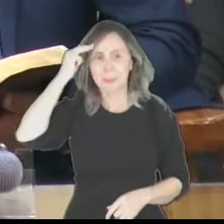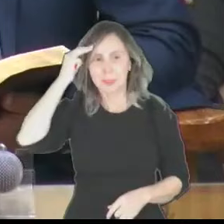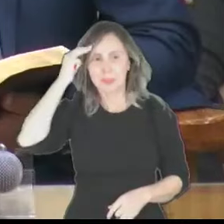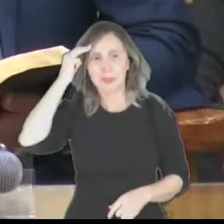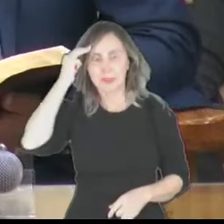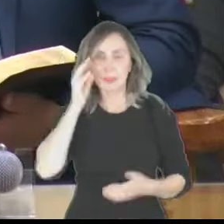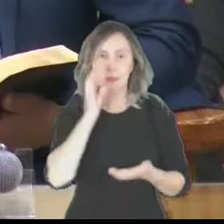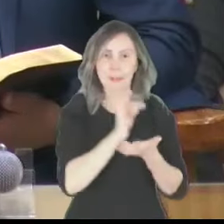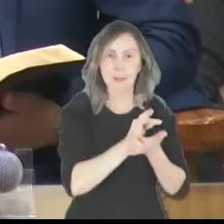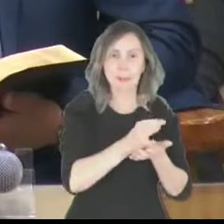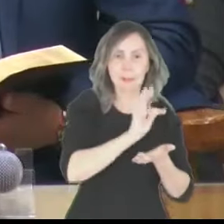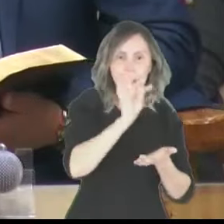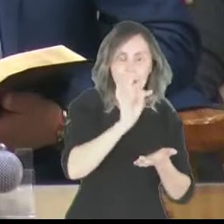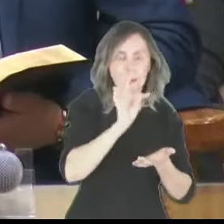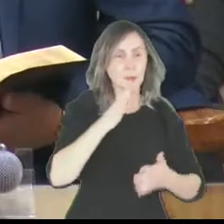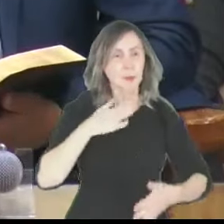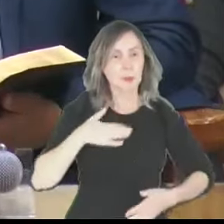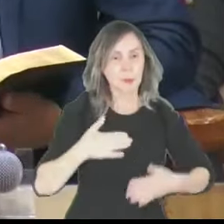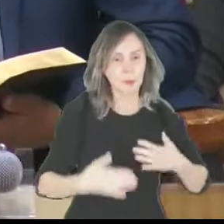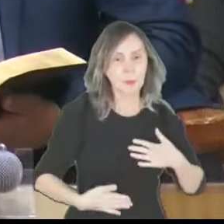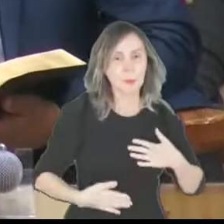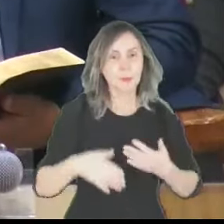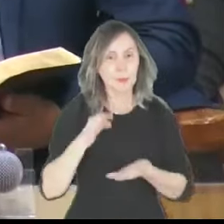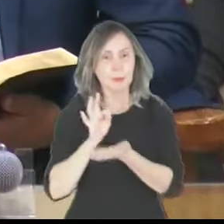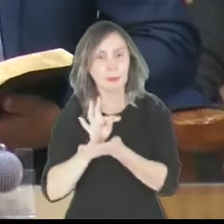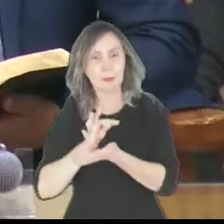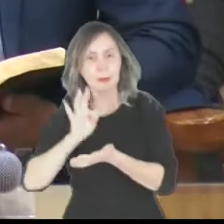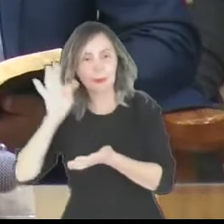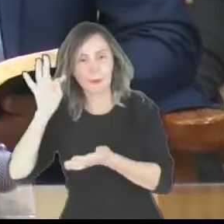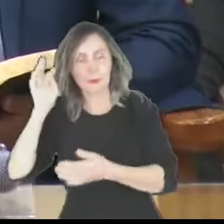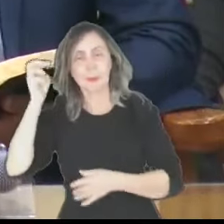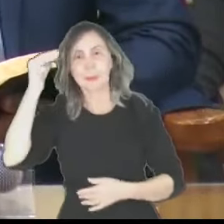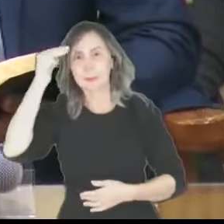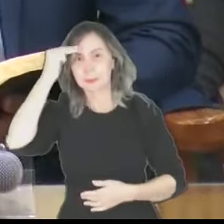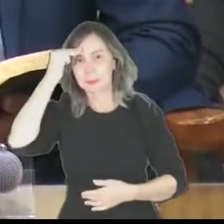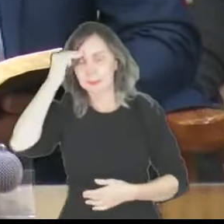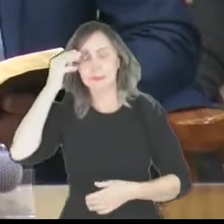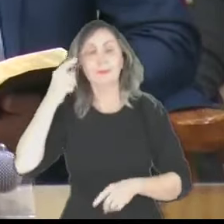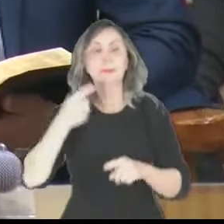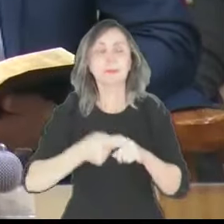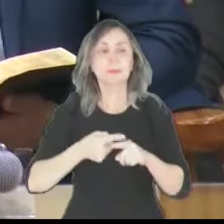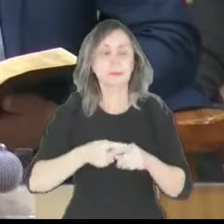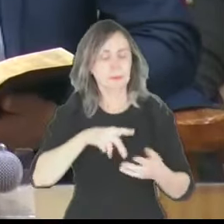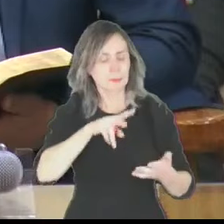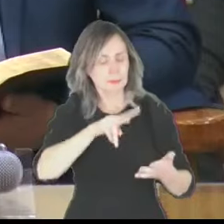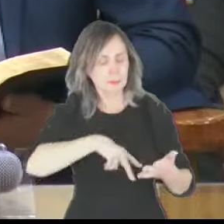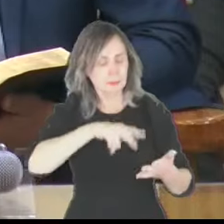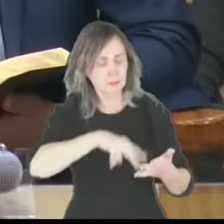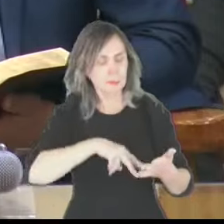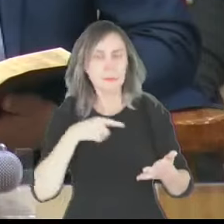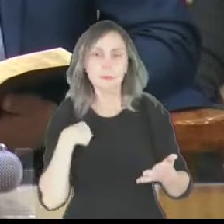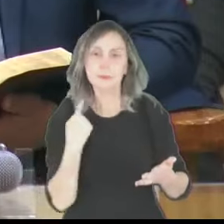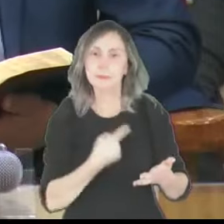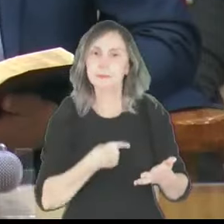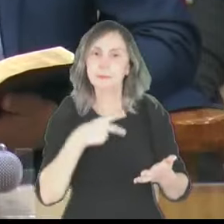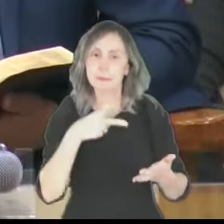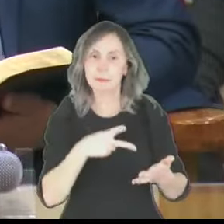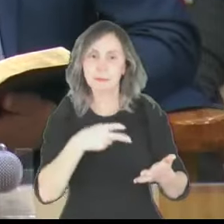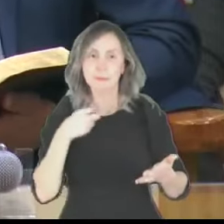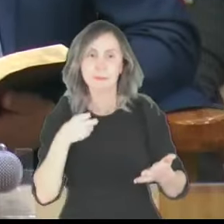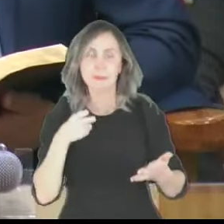a teologia da mente. Porque a leitura que percebemos, o apóstolo